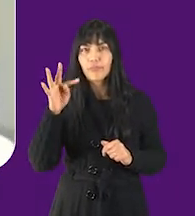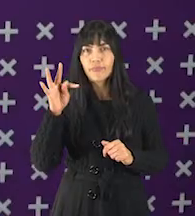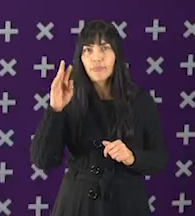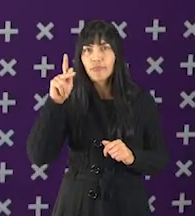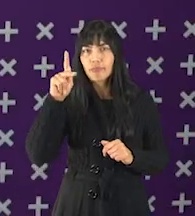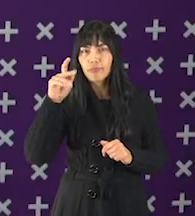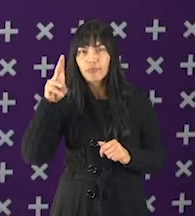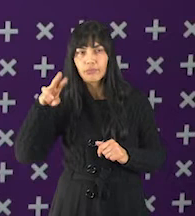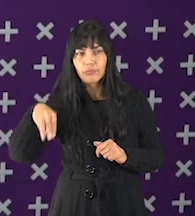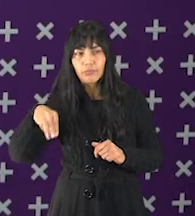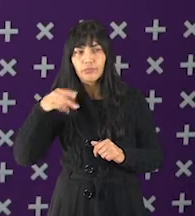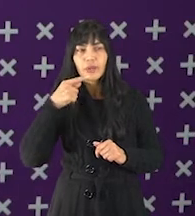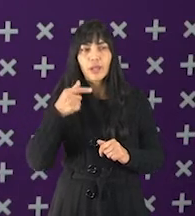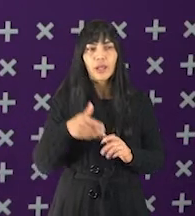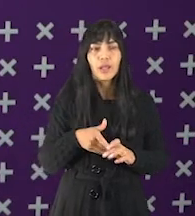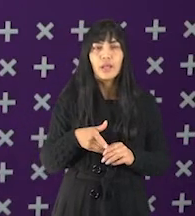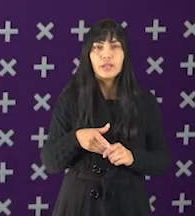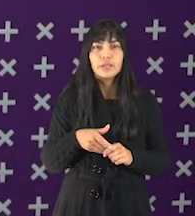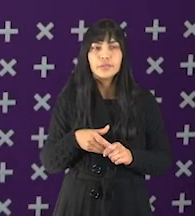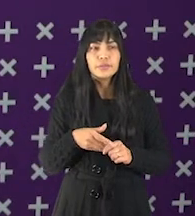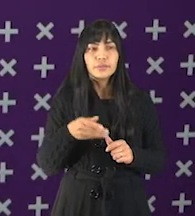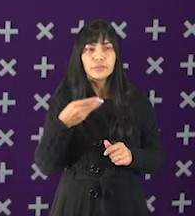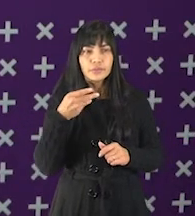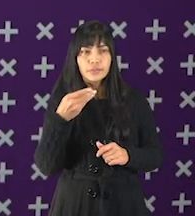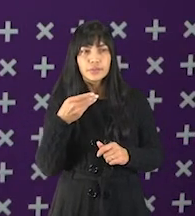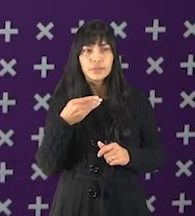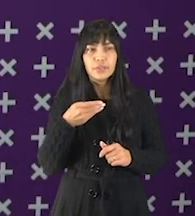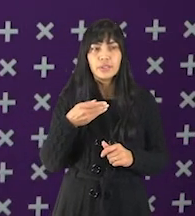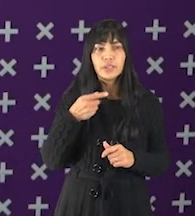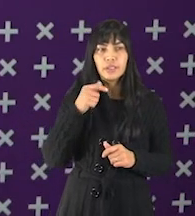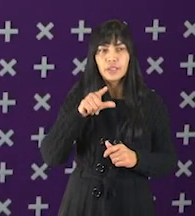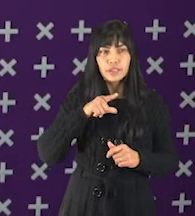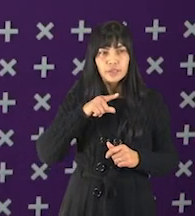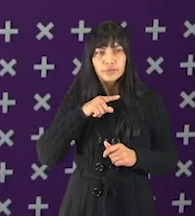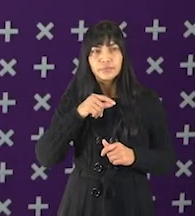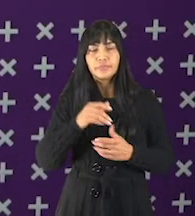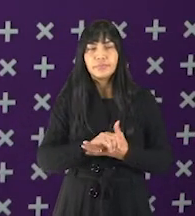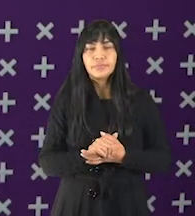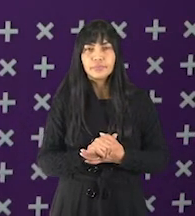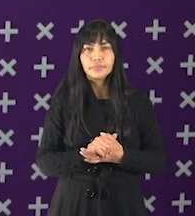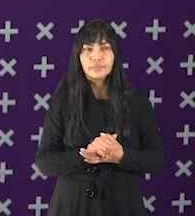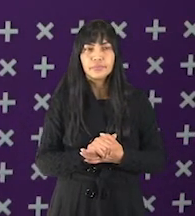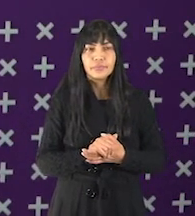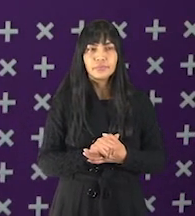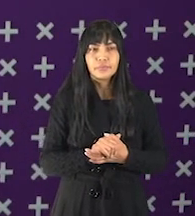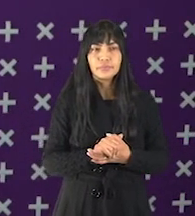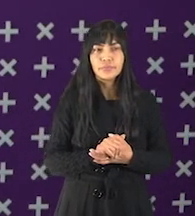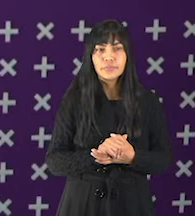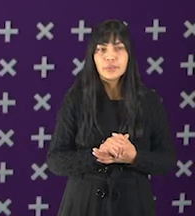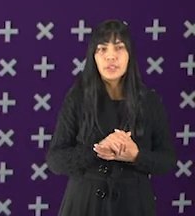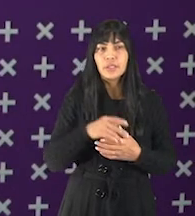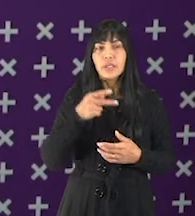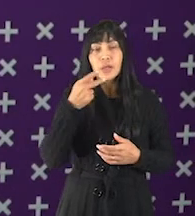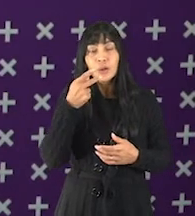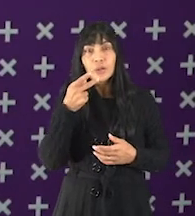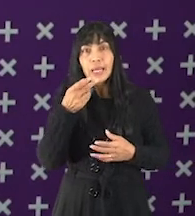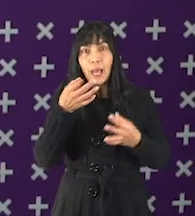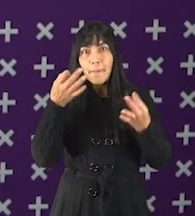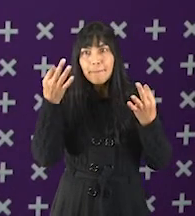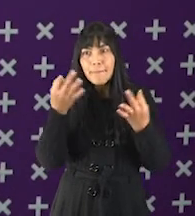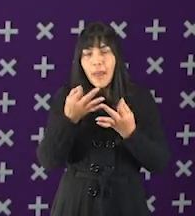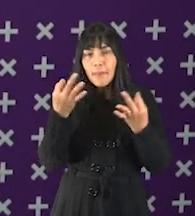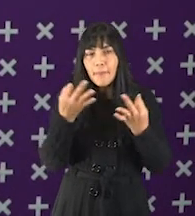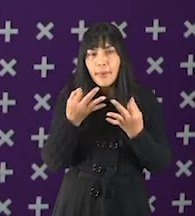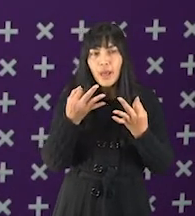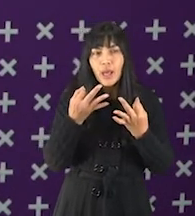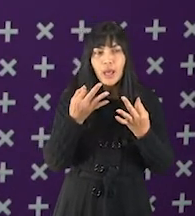mencionei, ajuda muito isso, disseminar conhecimento e ajudá-los a fechar os gaps. Agora, embora seja uma tecnologia de excelência,